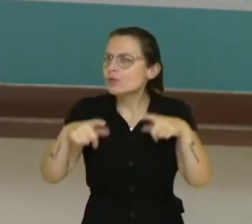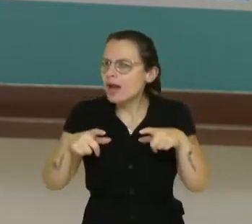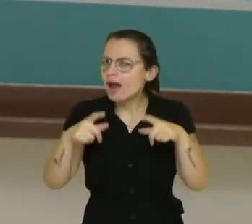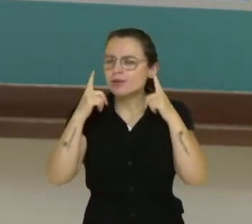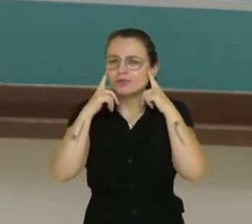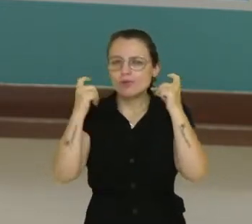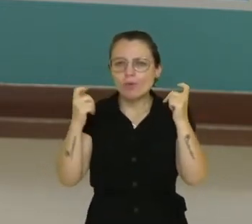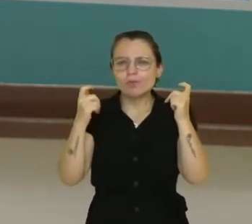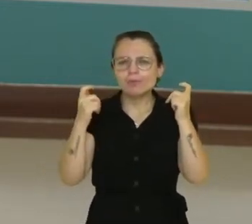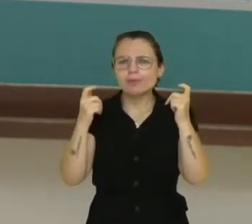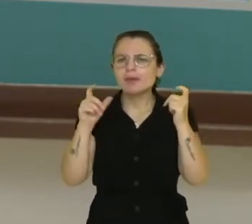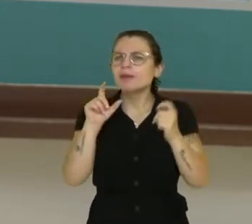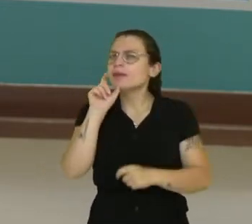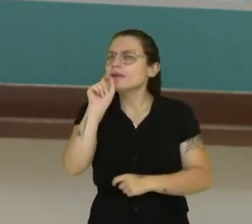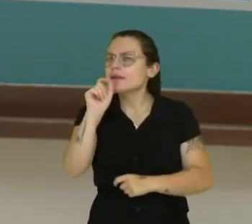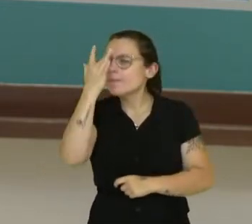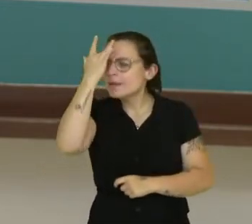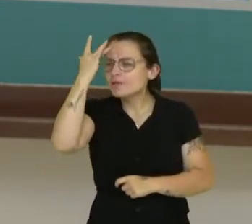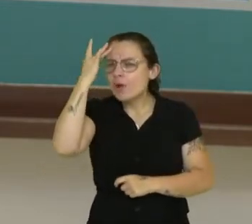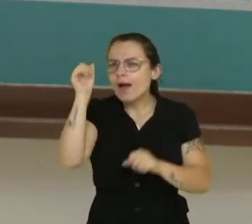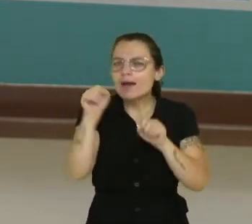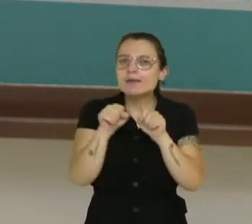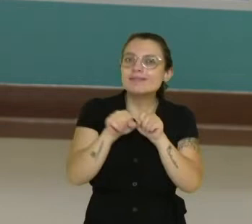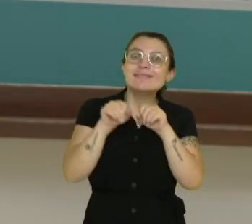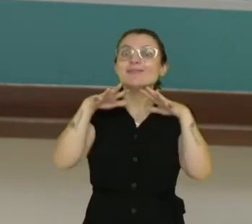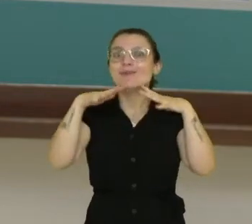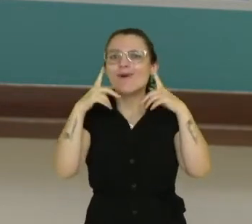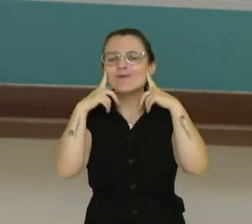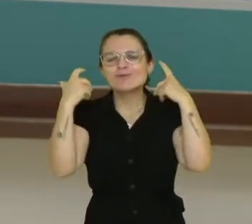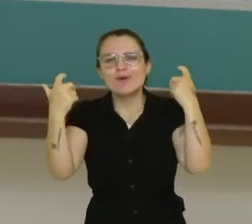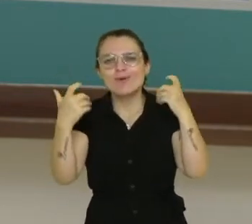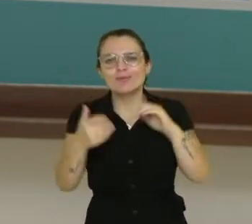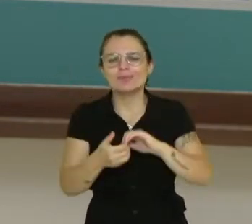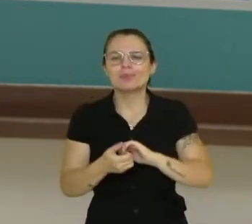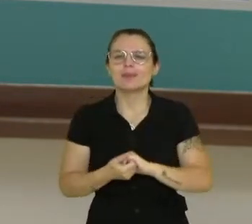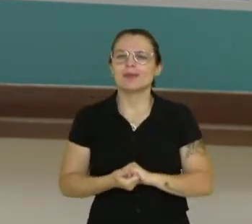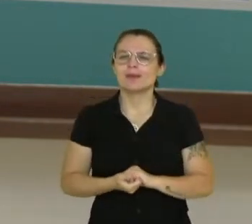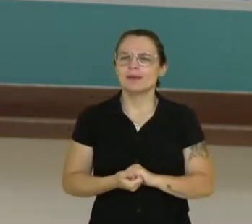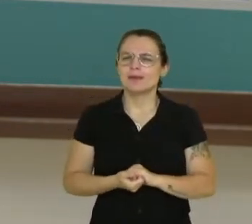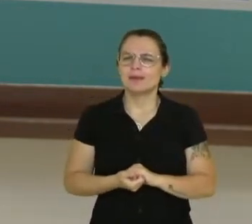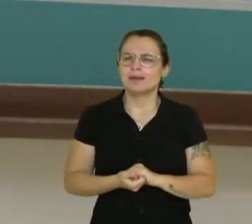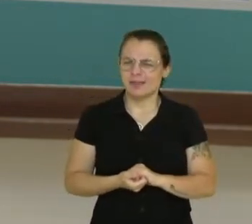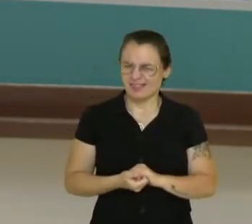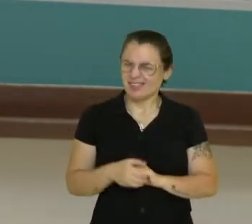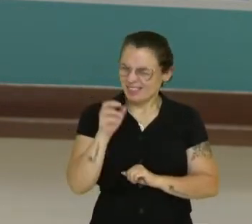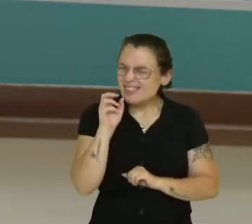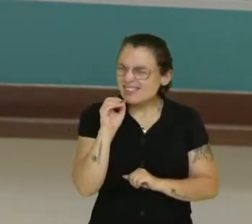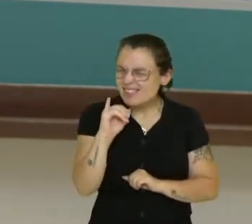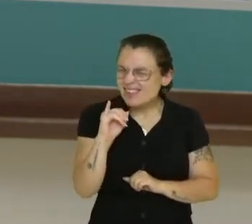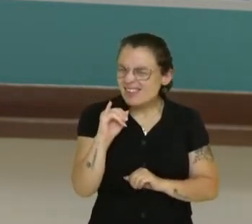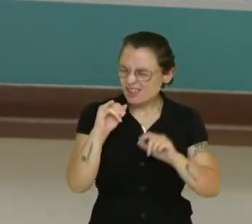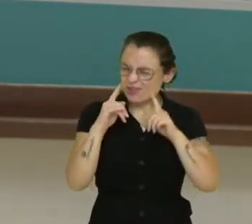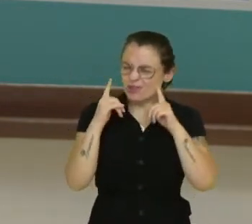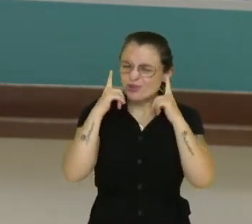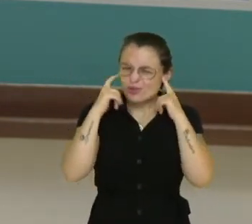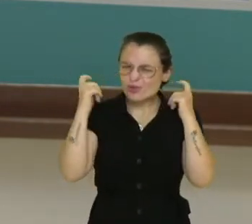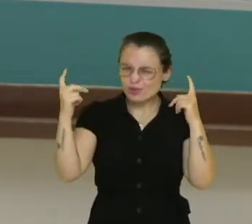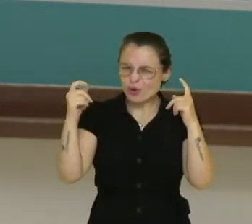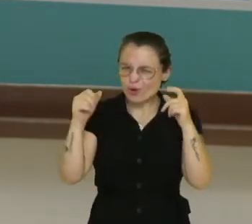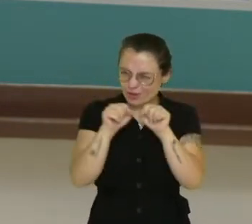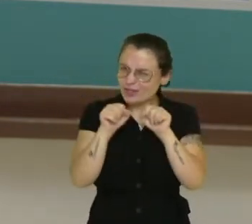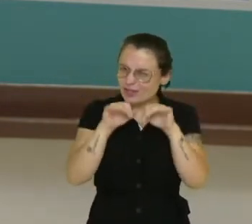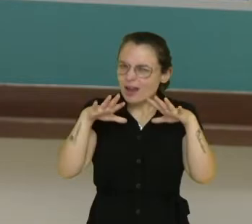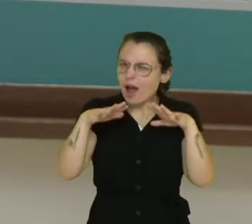som? Será que o som se inventa ou o som está na natureza de maneira natural? Já parou para